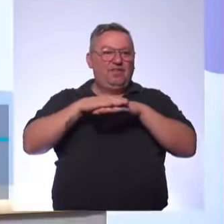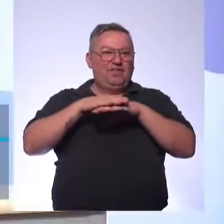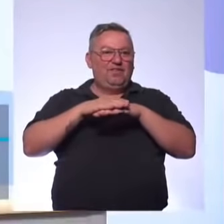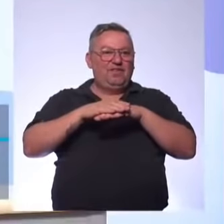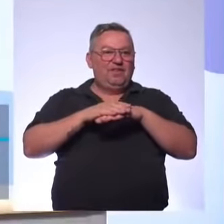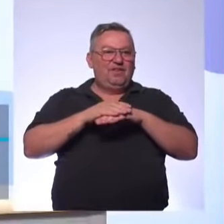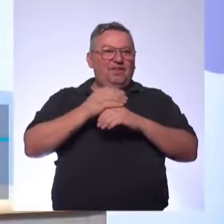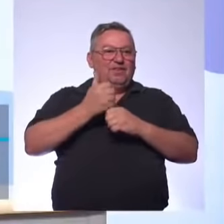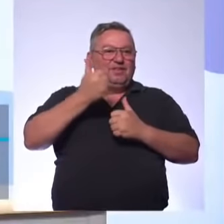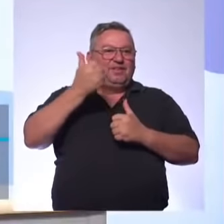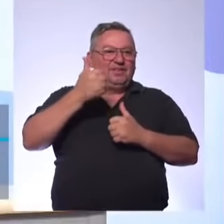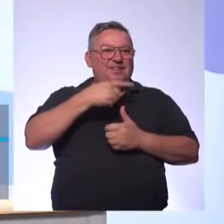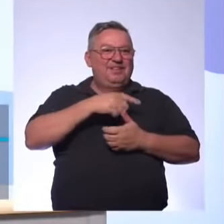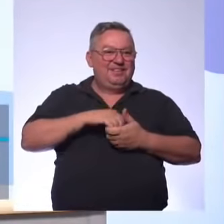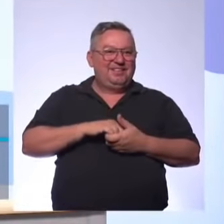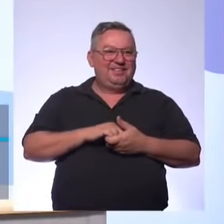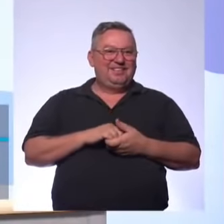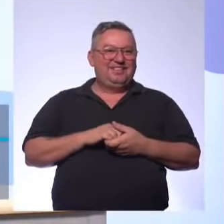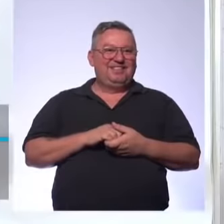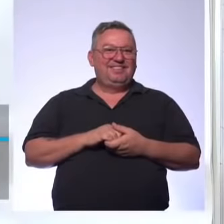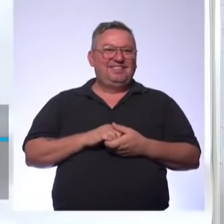nosso principal.